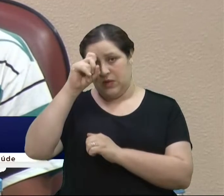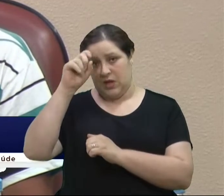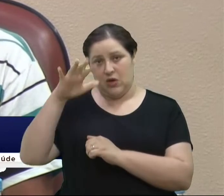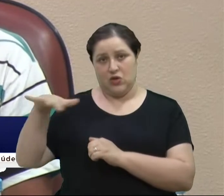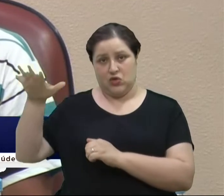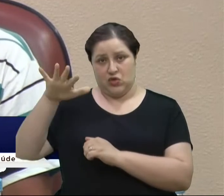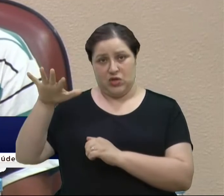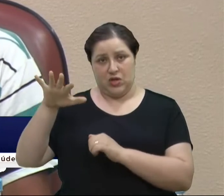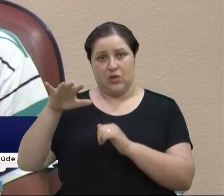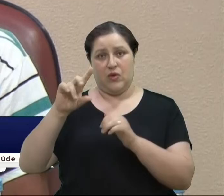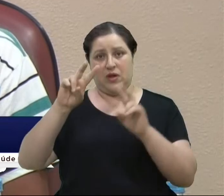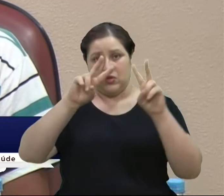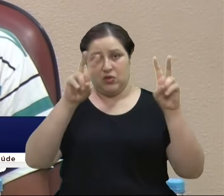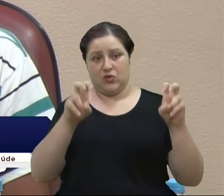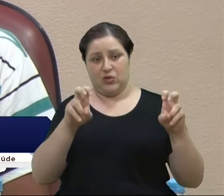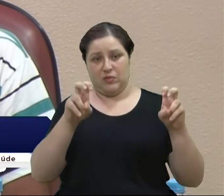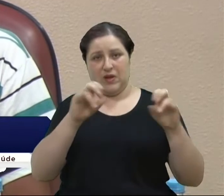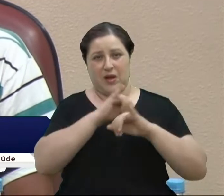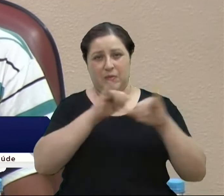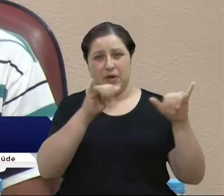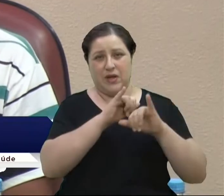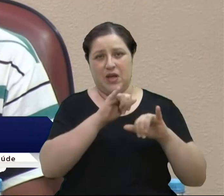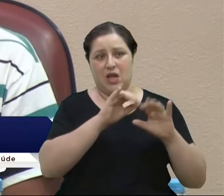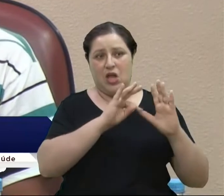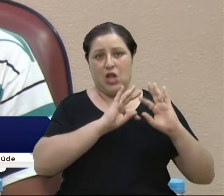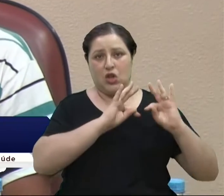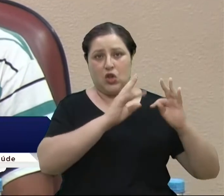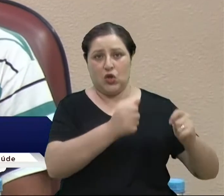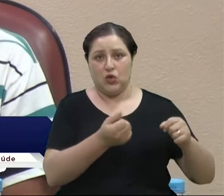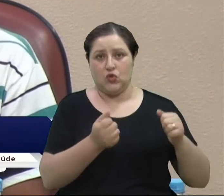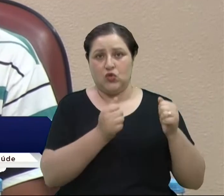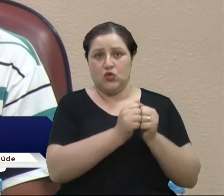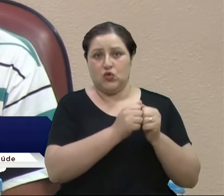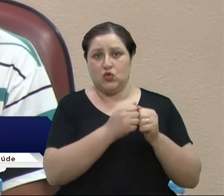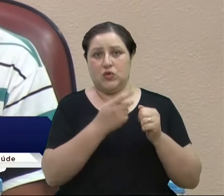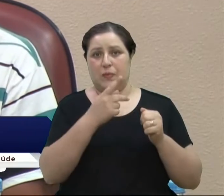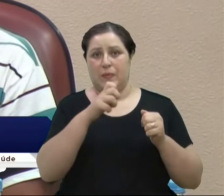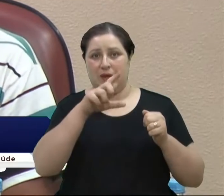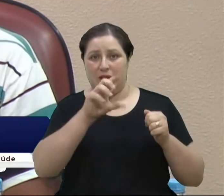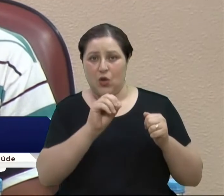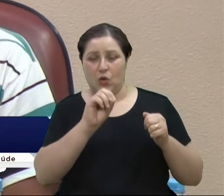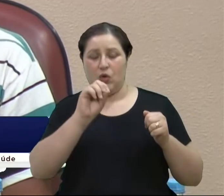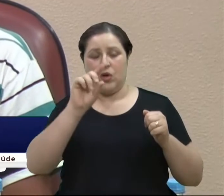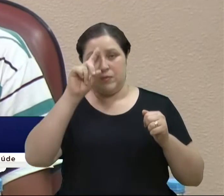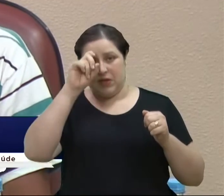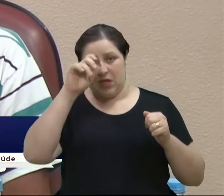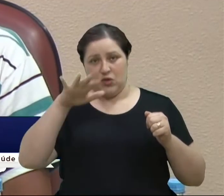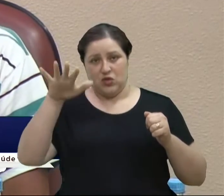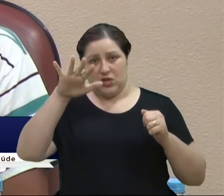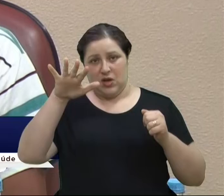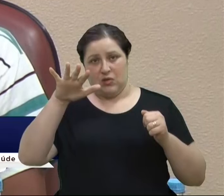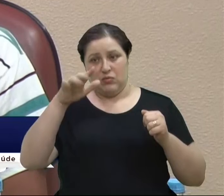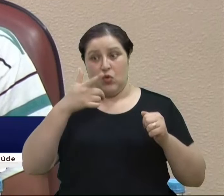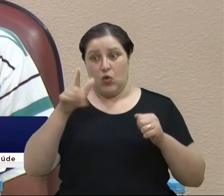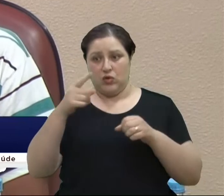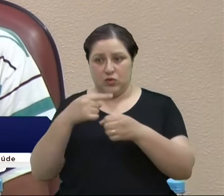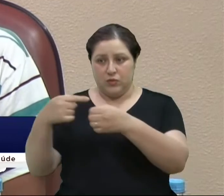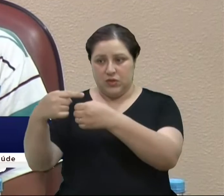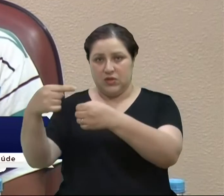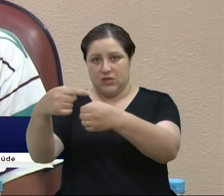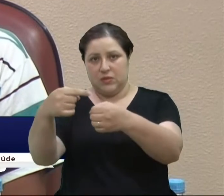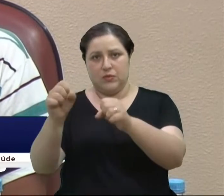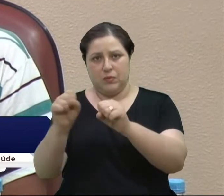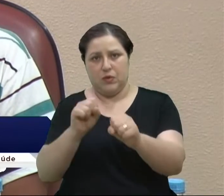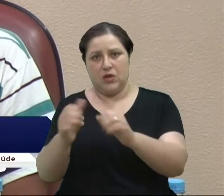todos juntos pelo HG. E vários municípios poderiam, de certa forma, ter auxiliado de outra forma, né, com